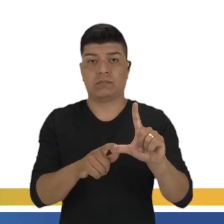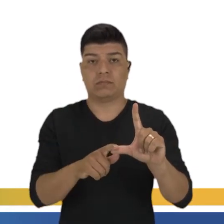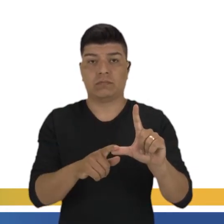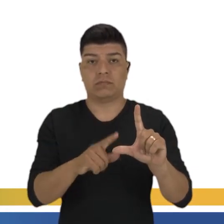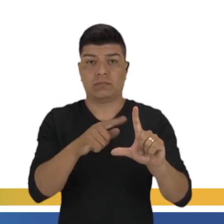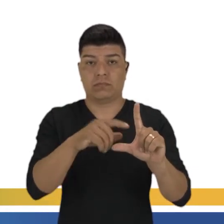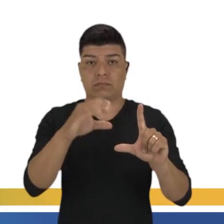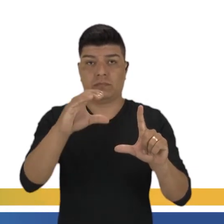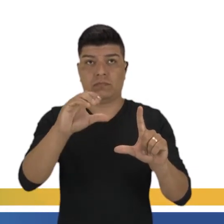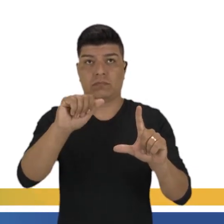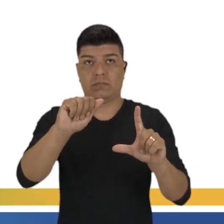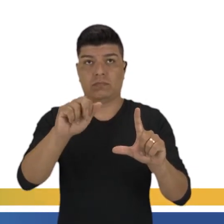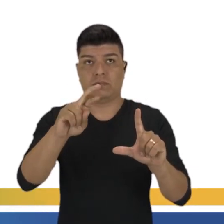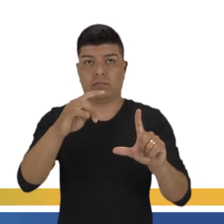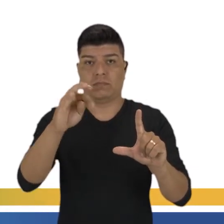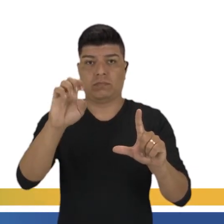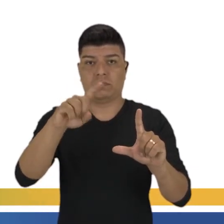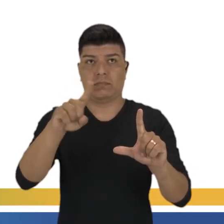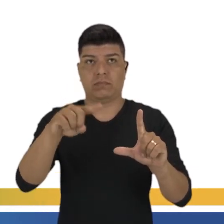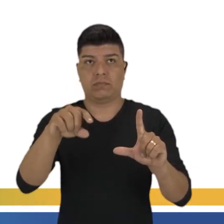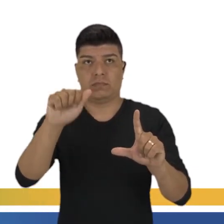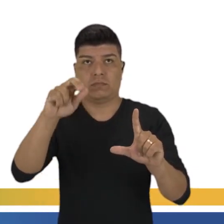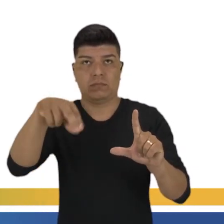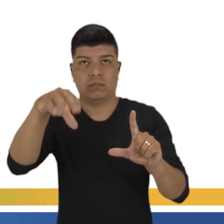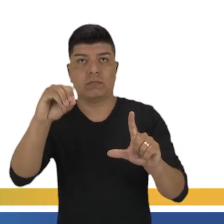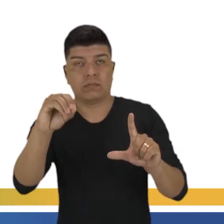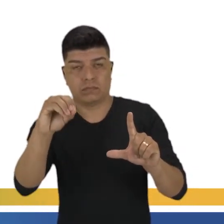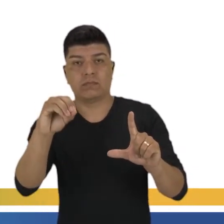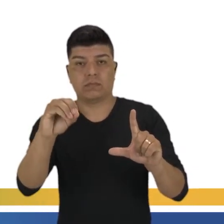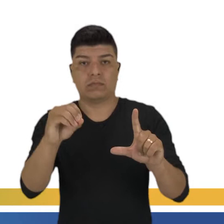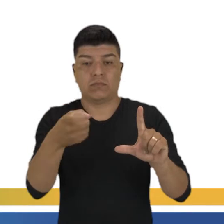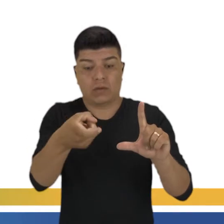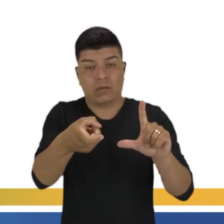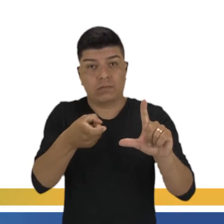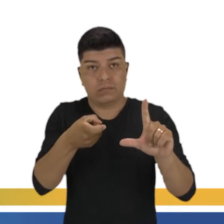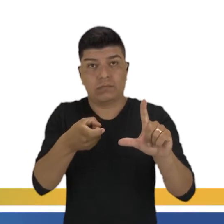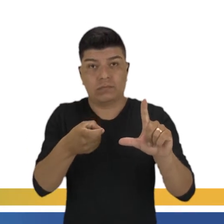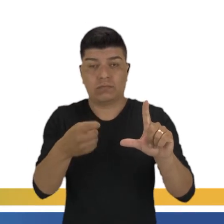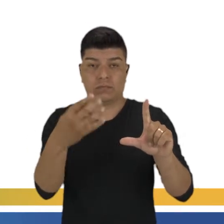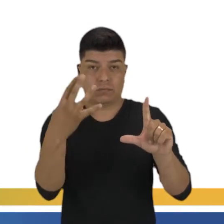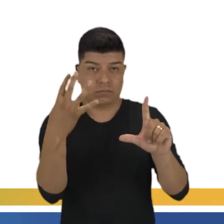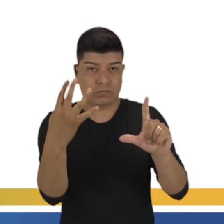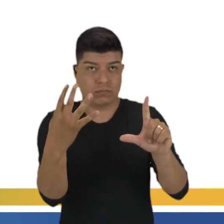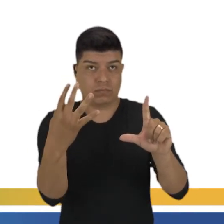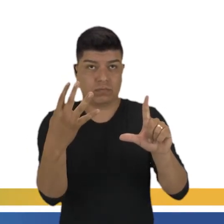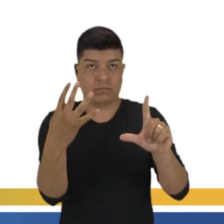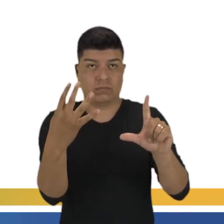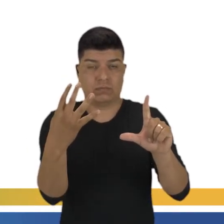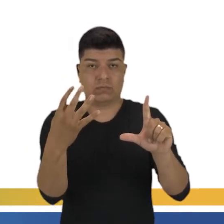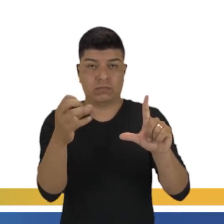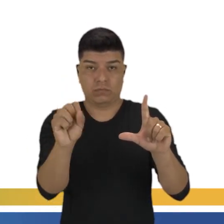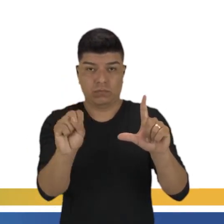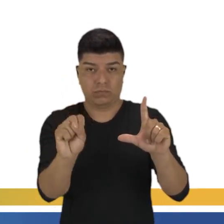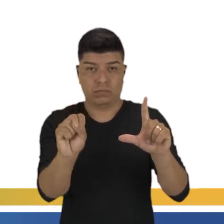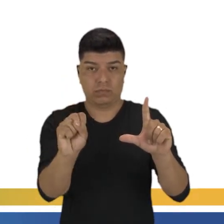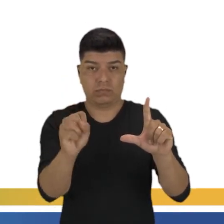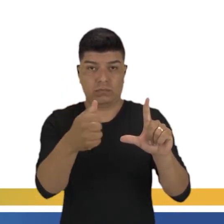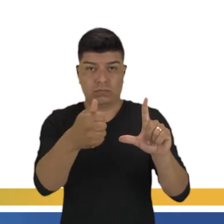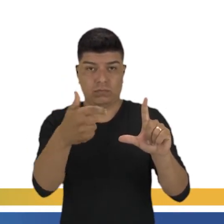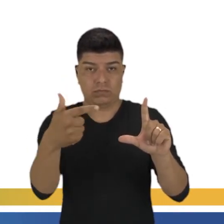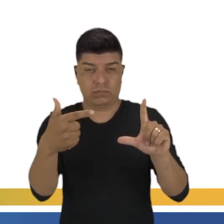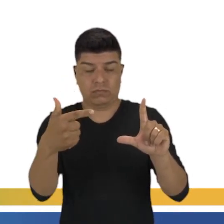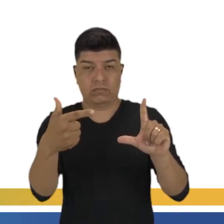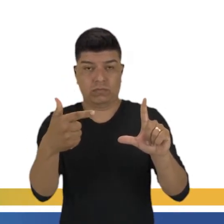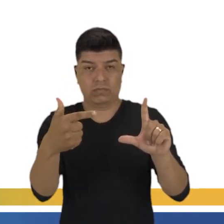plano cartesiano, nós temos o eixo do x, os números 4, 8,